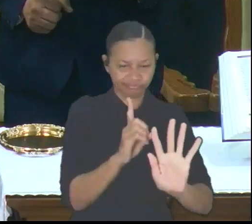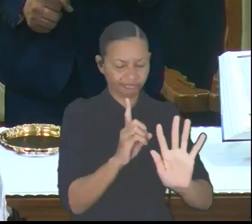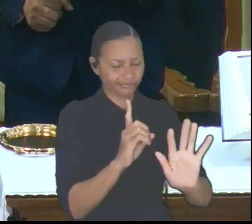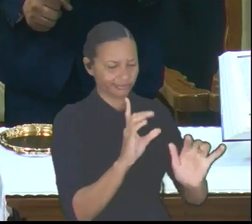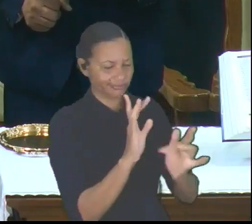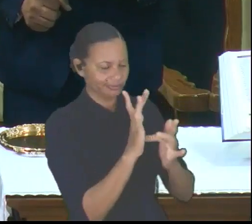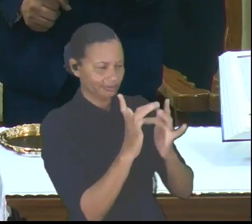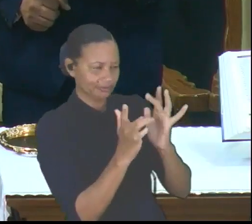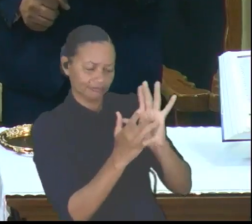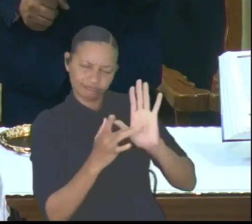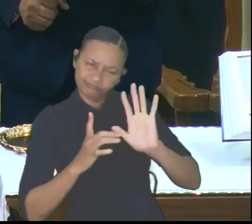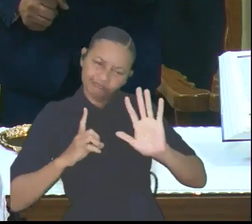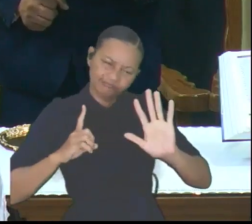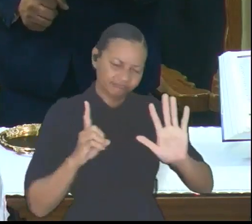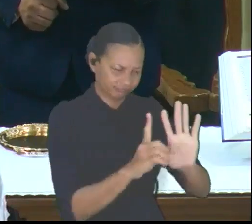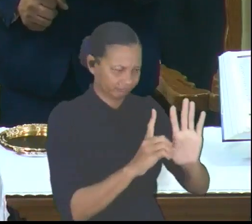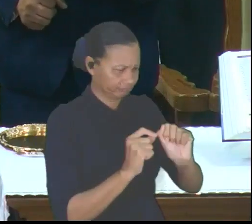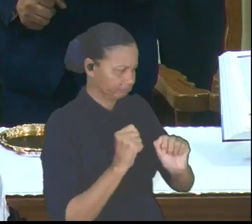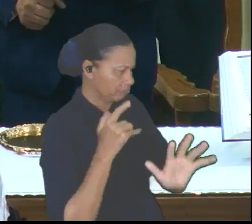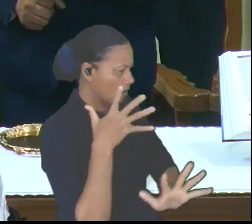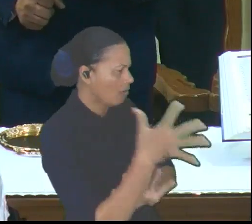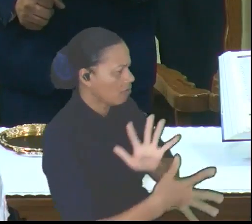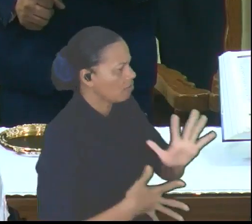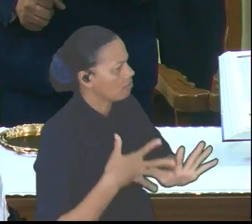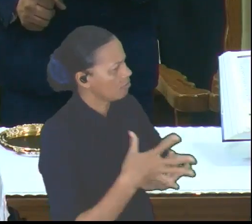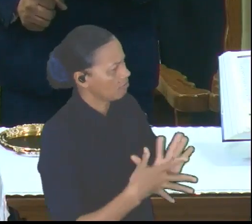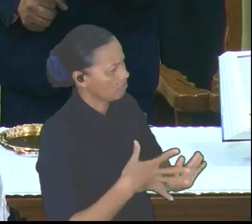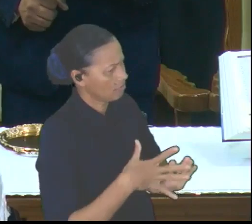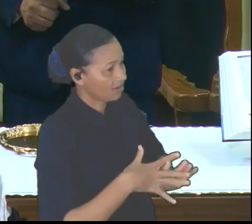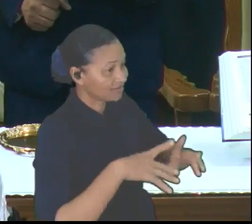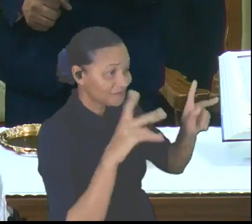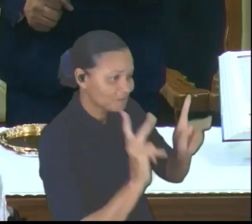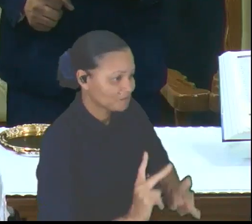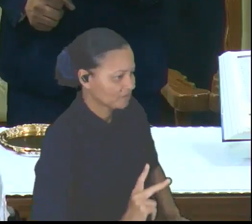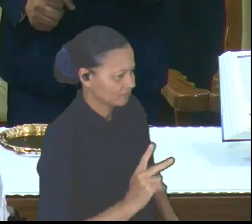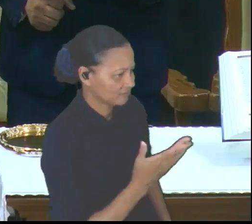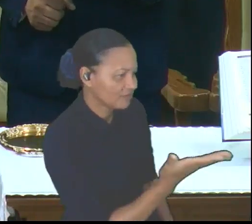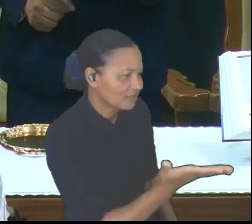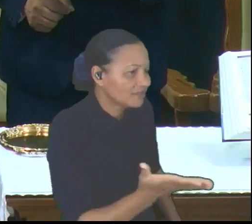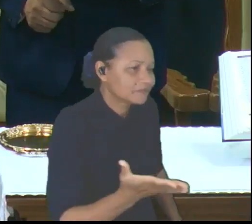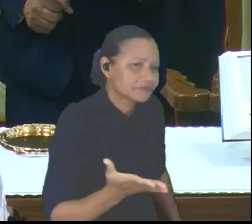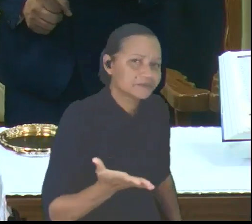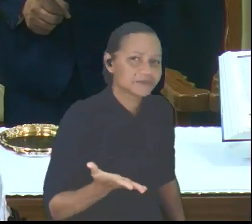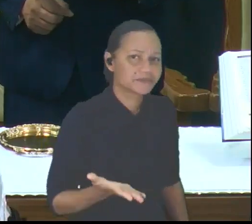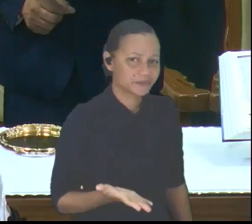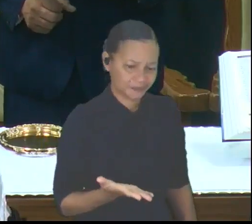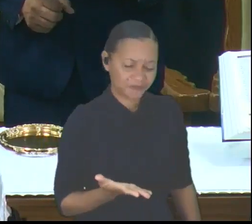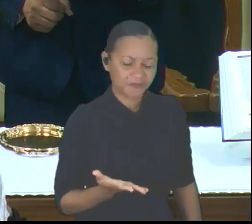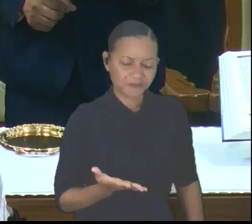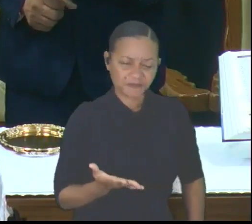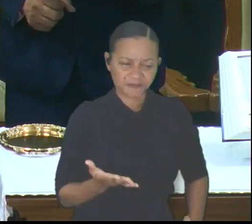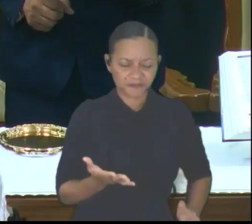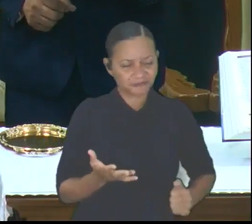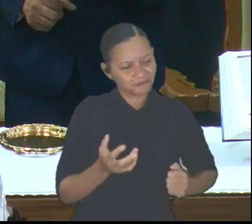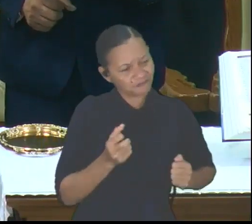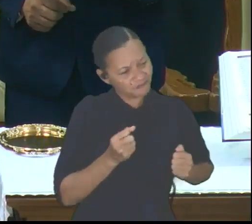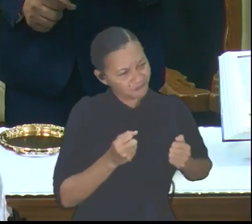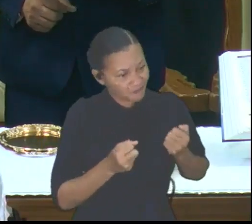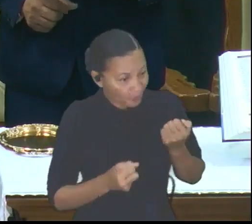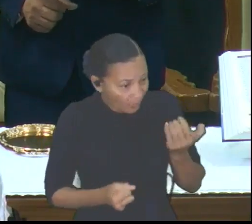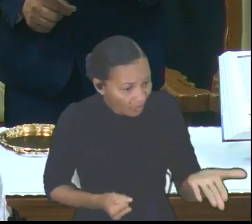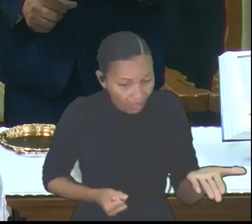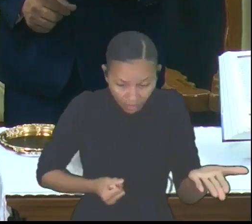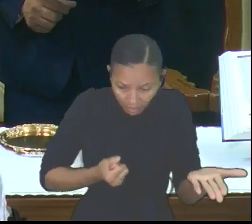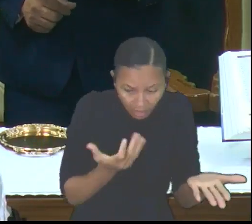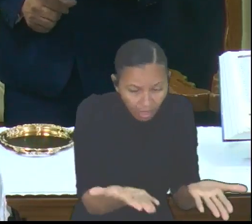no meio deles e disse-lhes: paz seja convosco. E dizendo isto, mostrou-lhe as mãos e